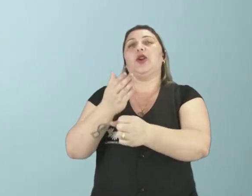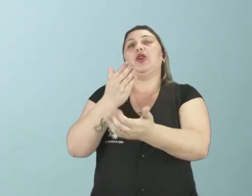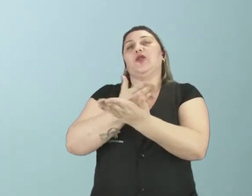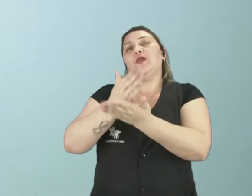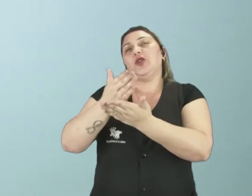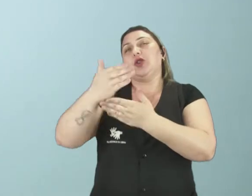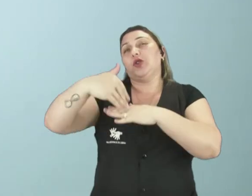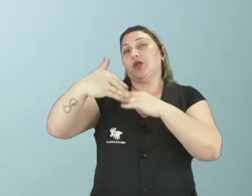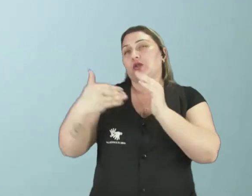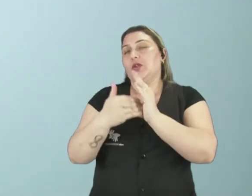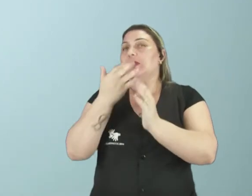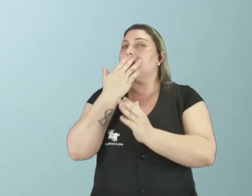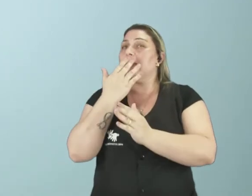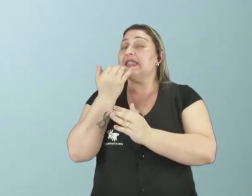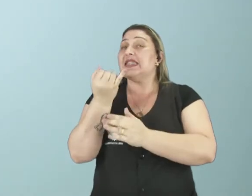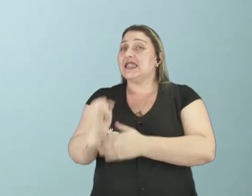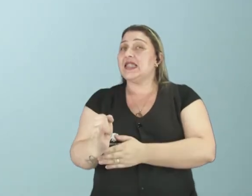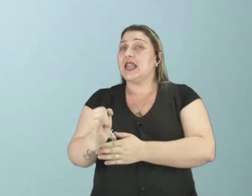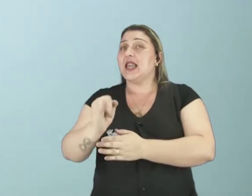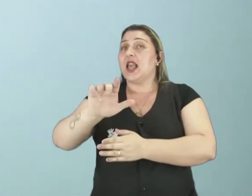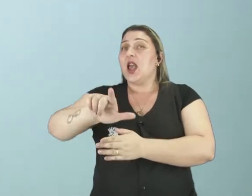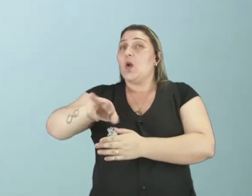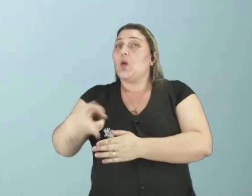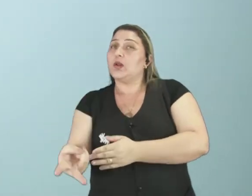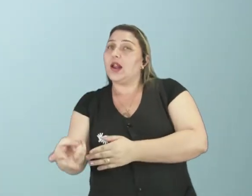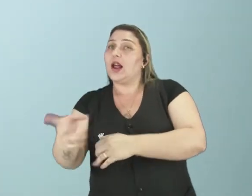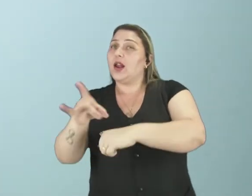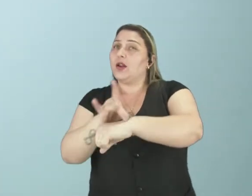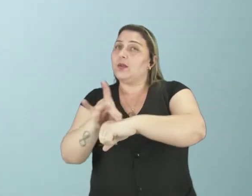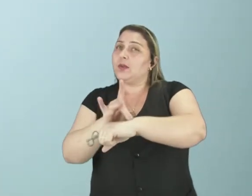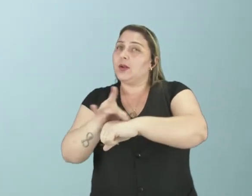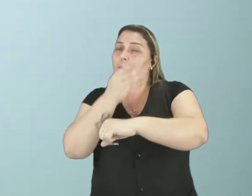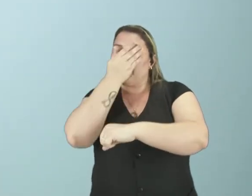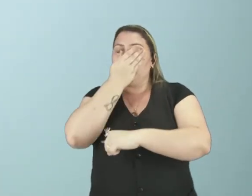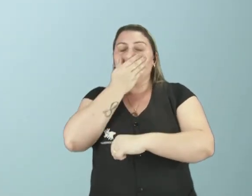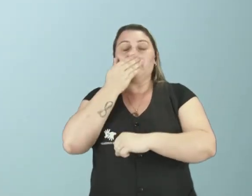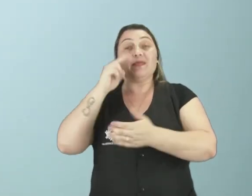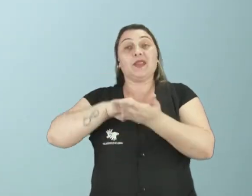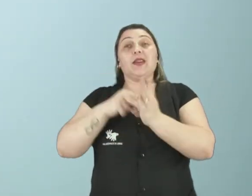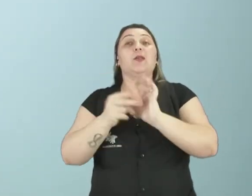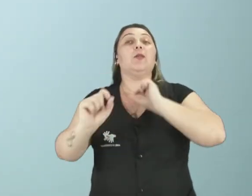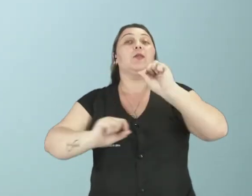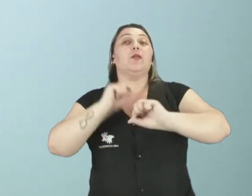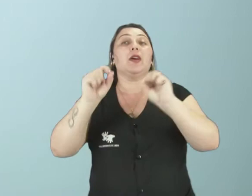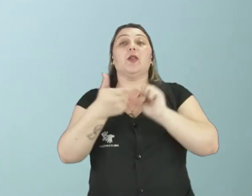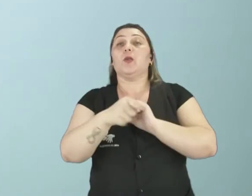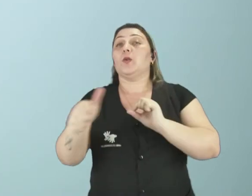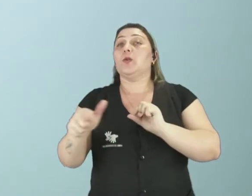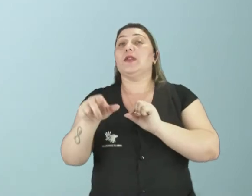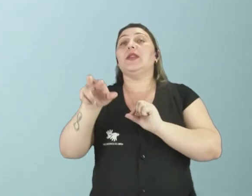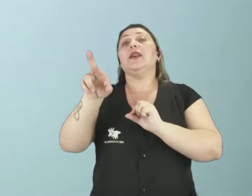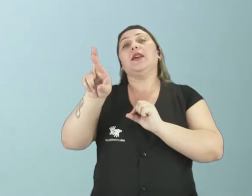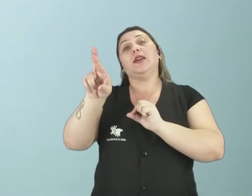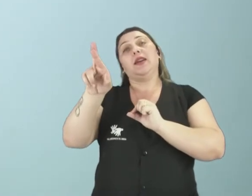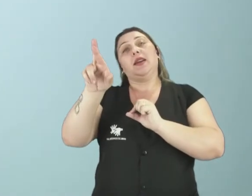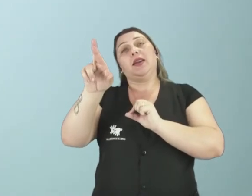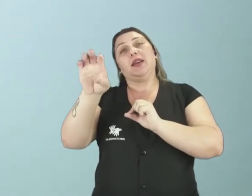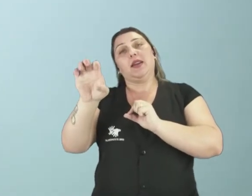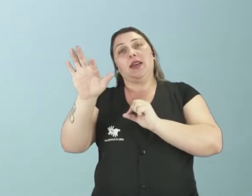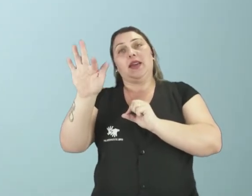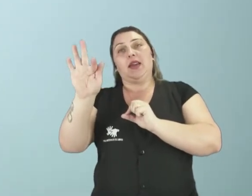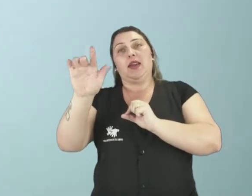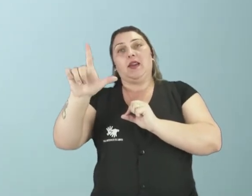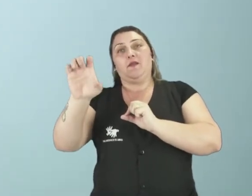as cores. E se for o contrário do branco, se for a cor negra? Isso quer dizer o quê? Quer dizer que não há reflexão. O objeto